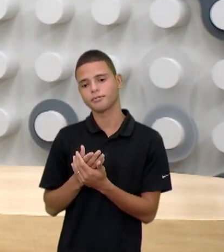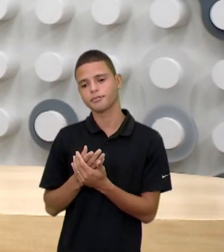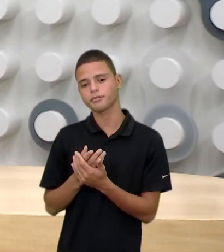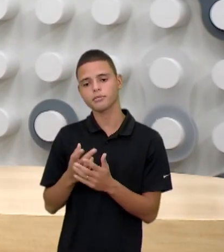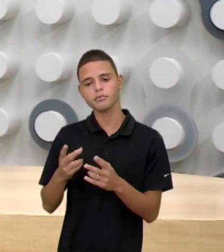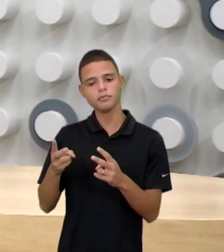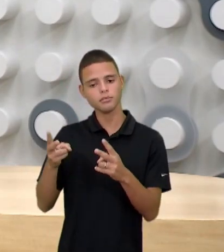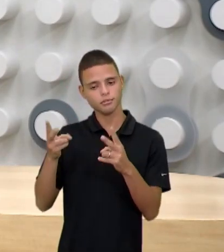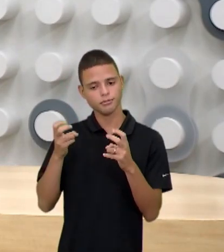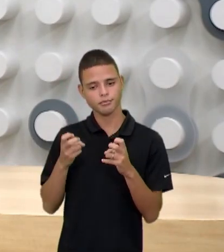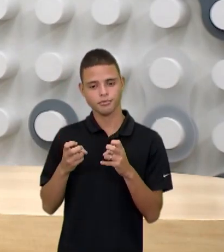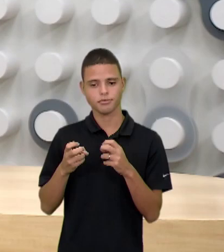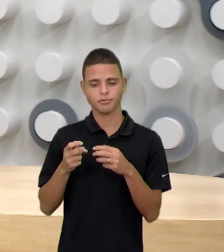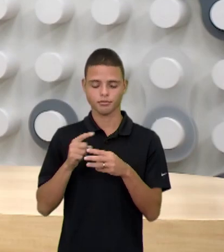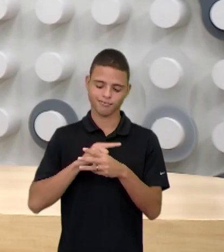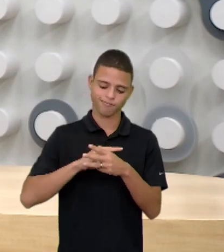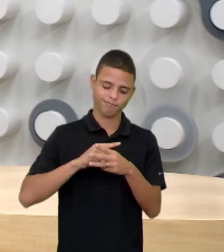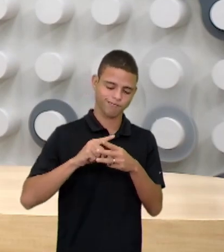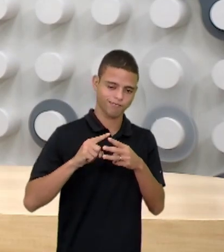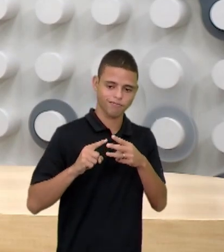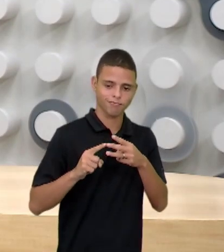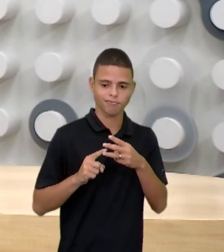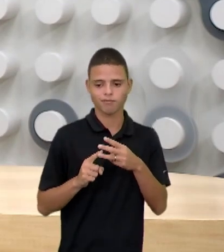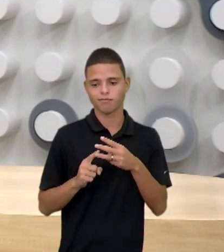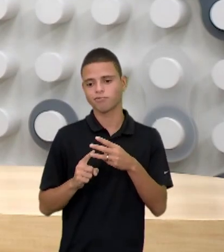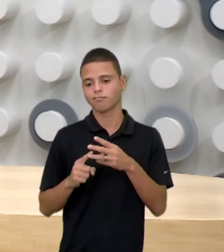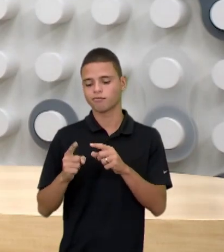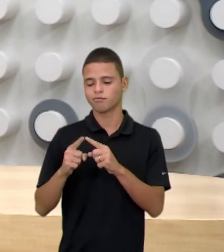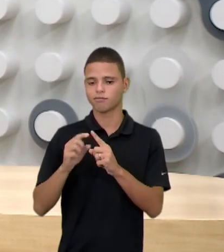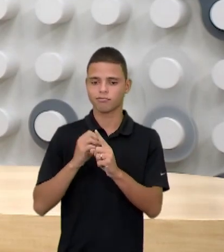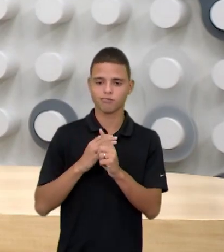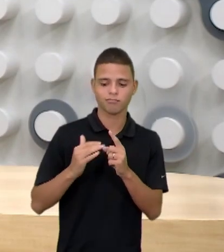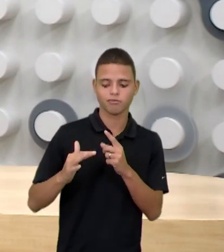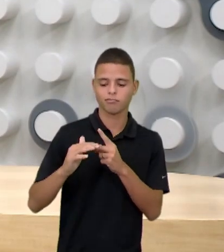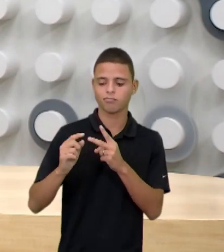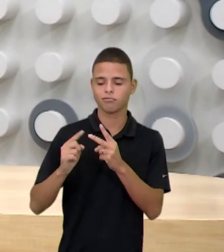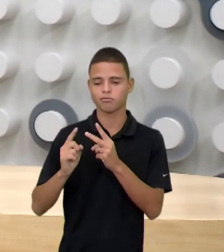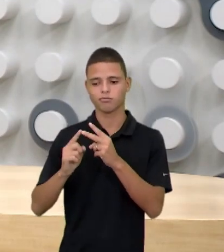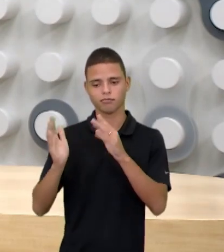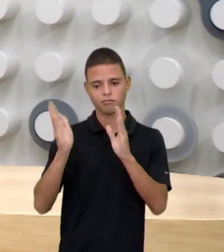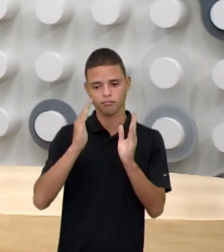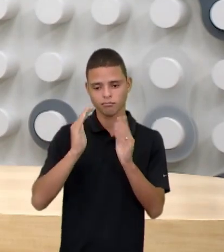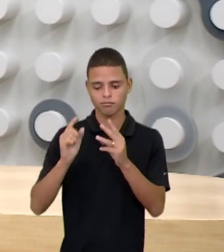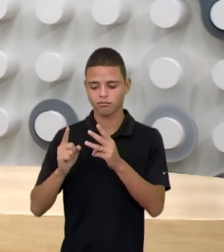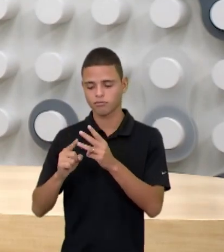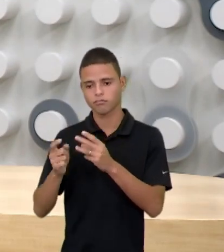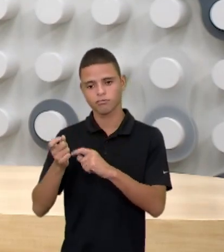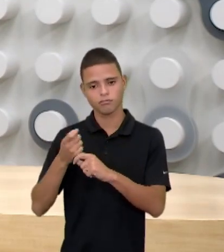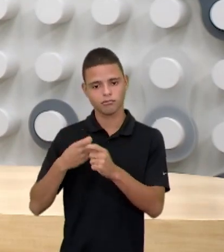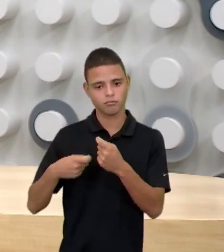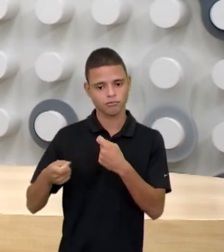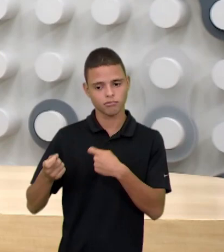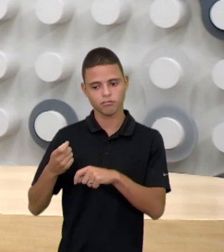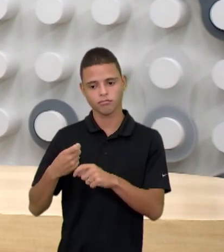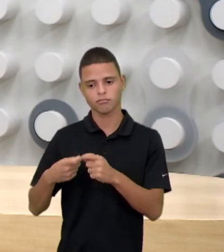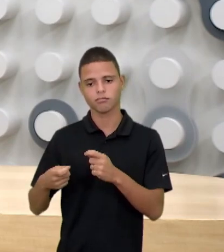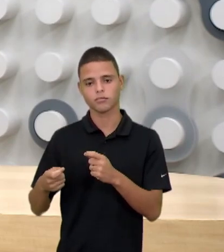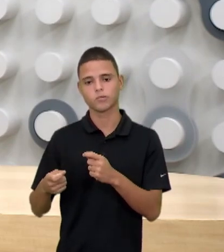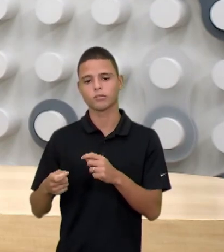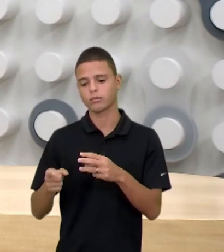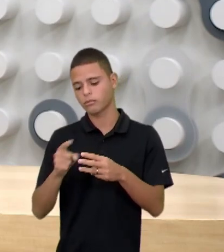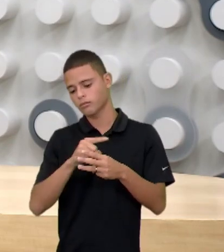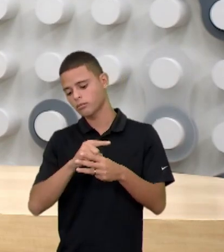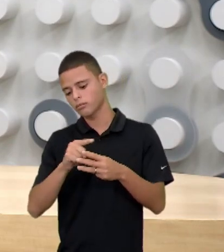né, aqueles 3 círculos bonitinhos junto, né, o social, o ambiental, né, o econômico, ninguém está sendo contra a